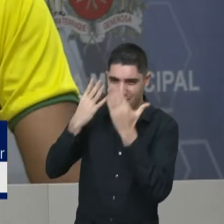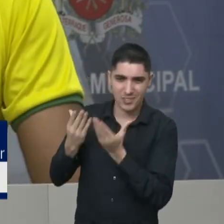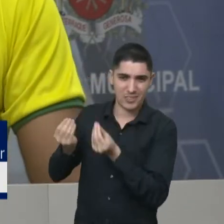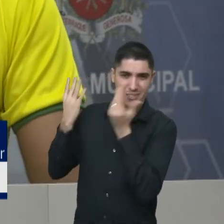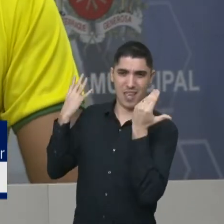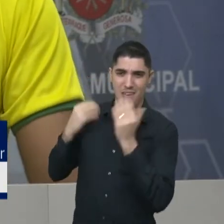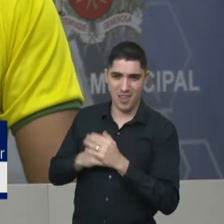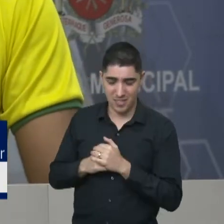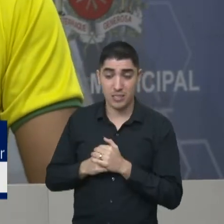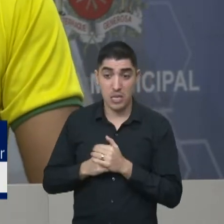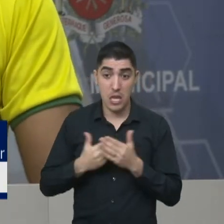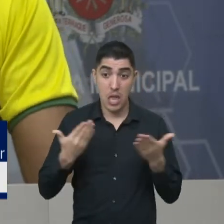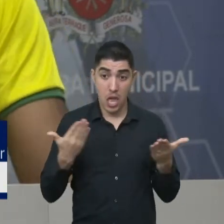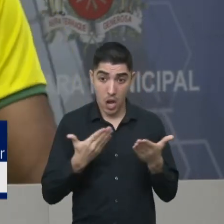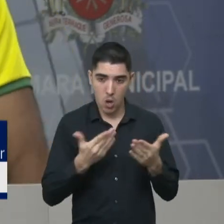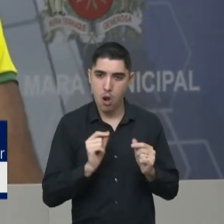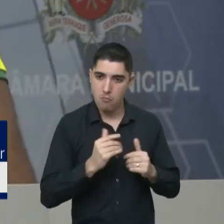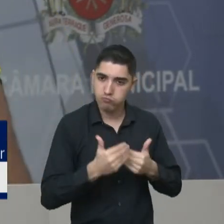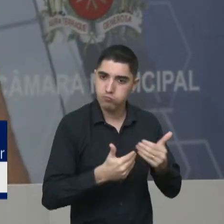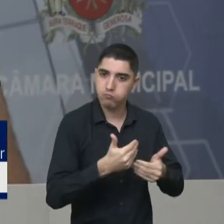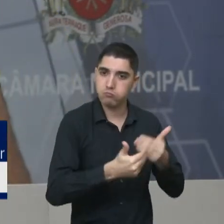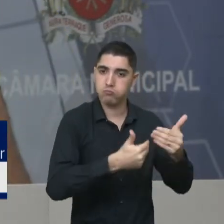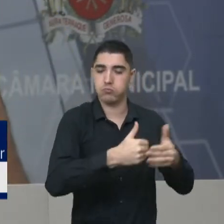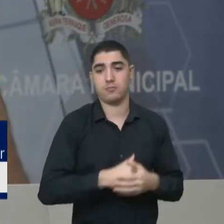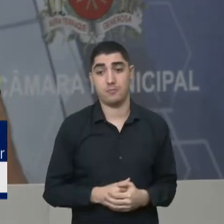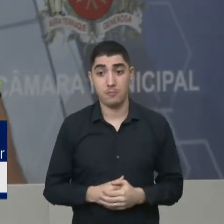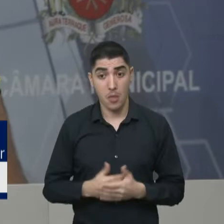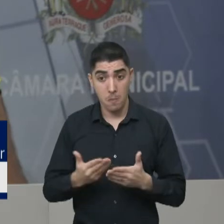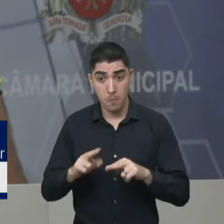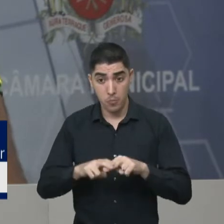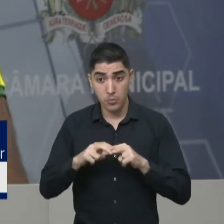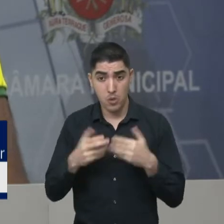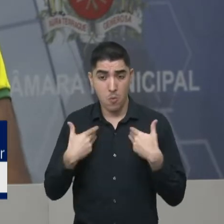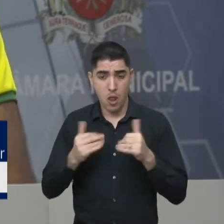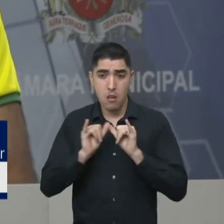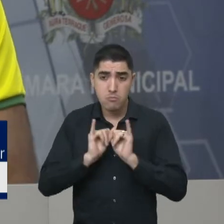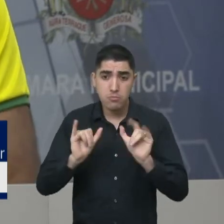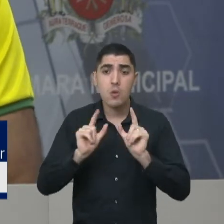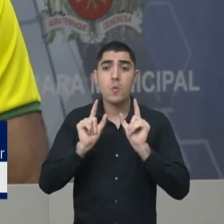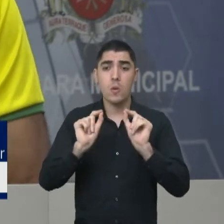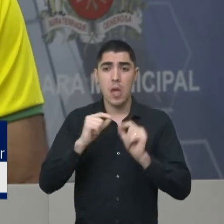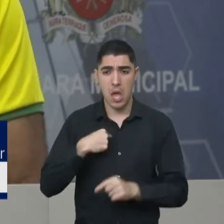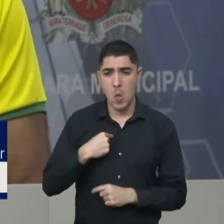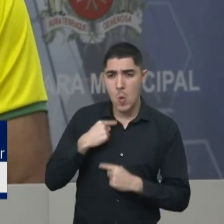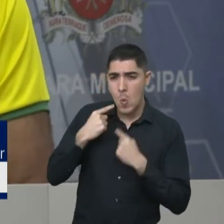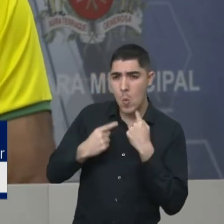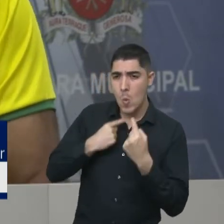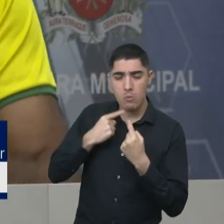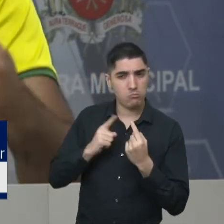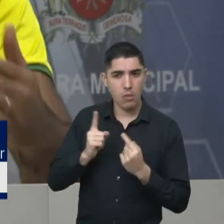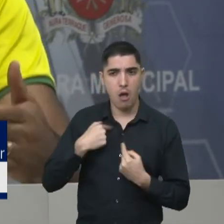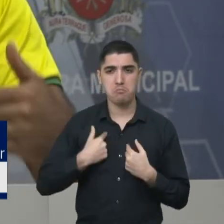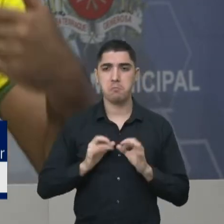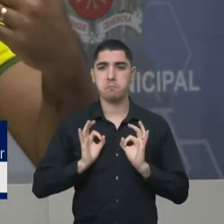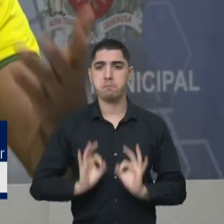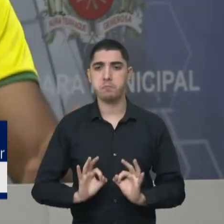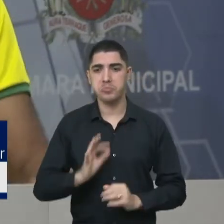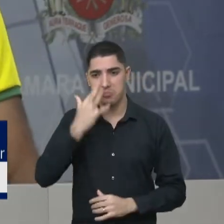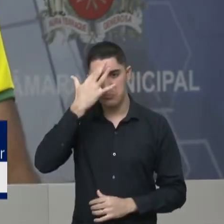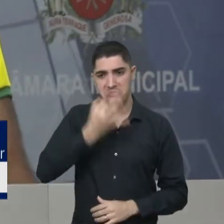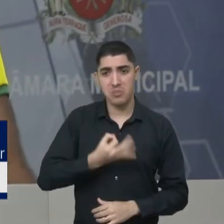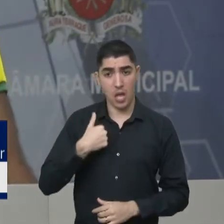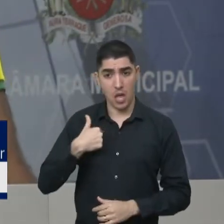como vinha acontecendo. Então, quero aqui dizer aos senhores, eu não tenho dúvida nenhuma. Portanto, eu estou aqui